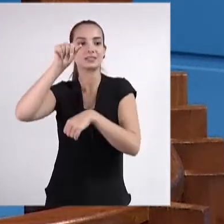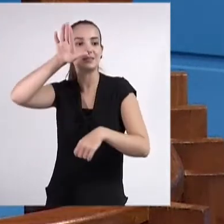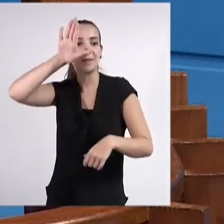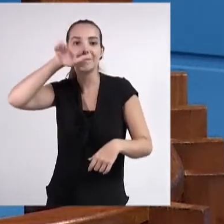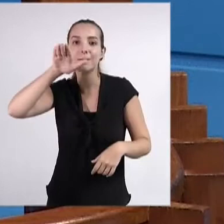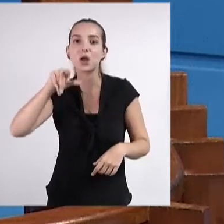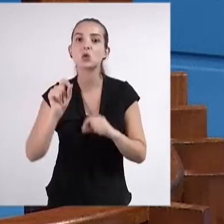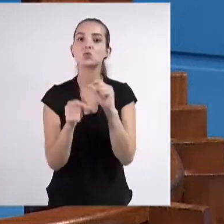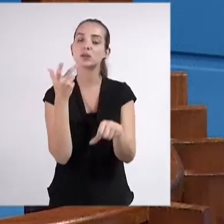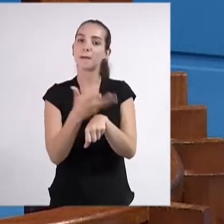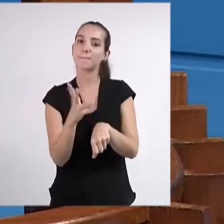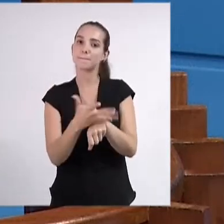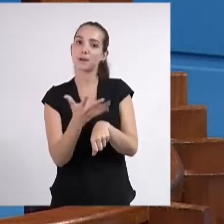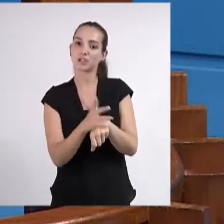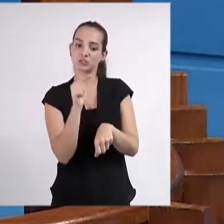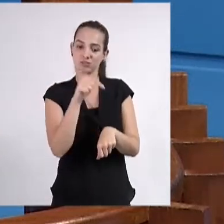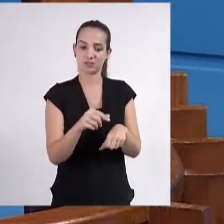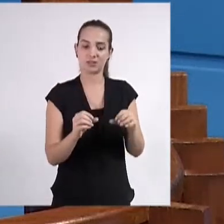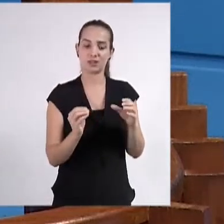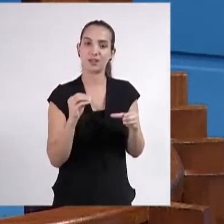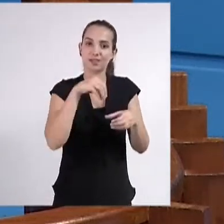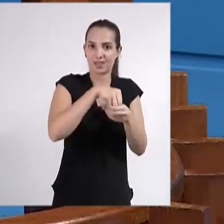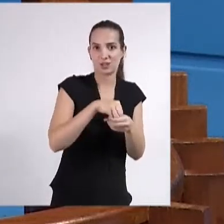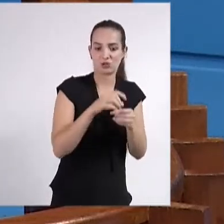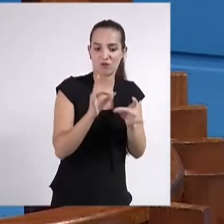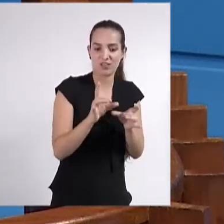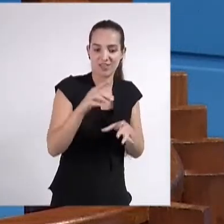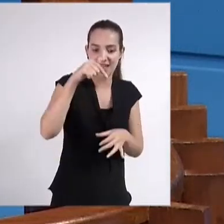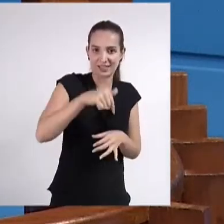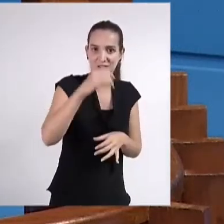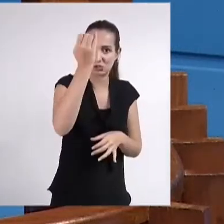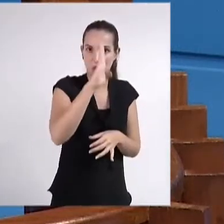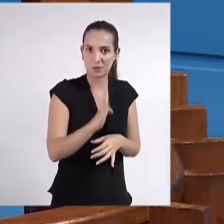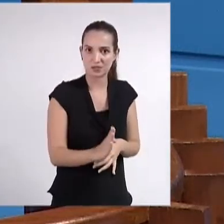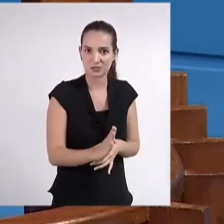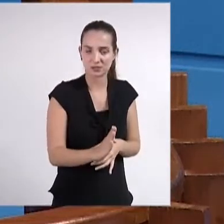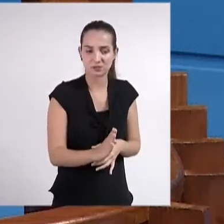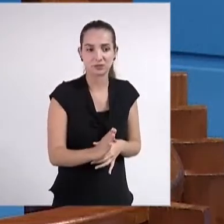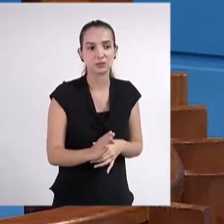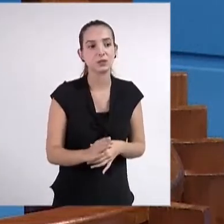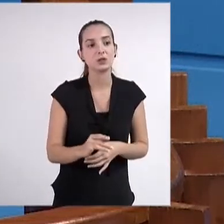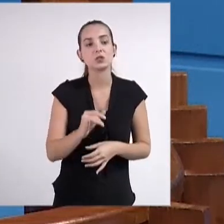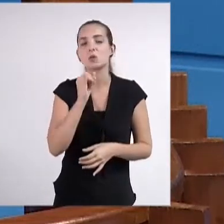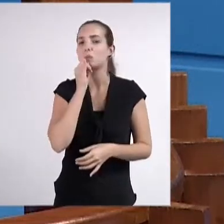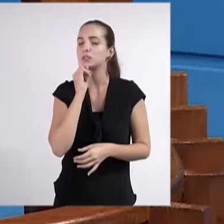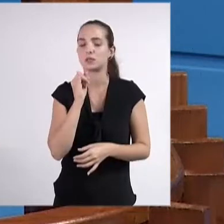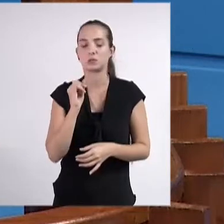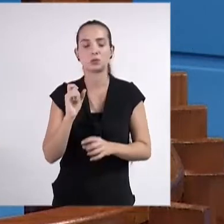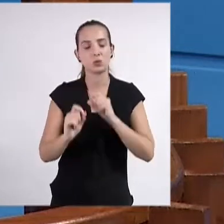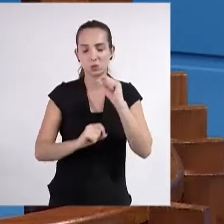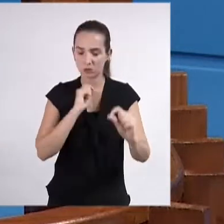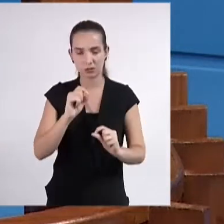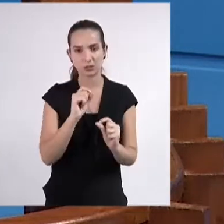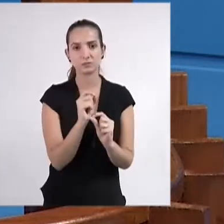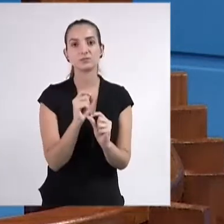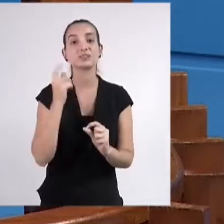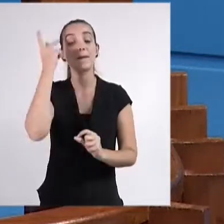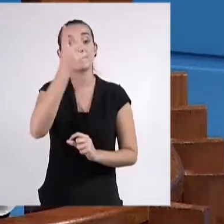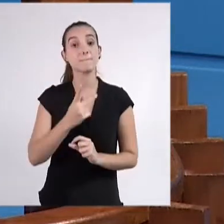que pratica no mercado de venda. Então, quer dizer, a política de controle antidumping